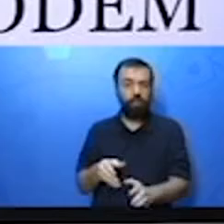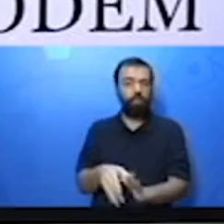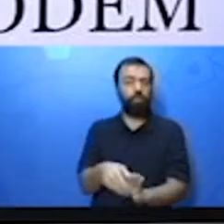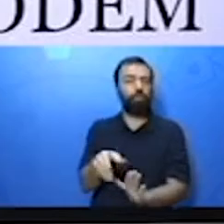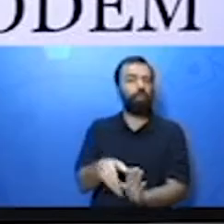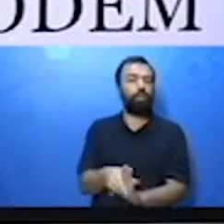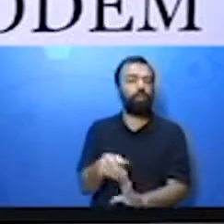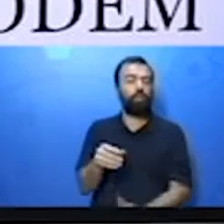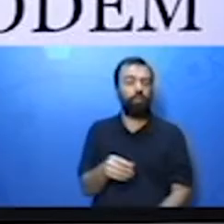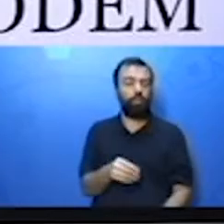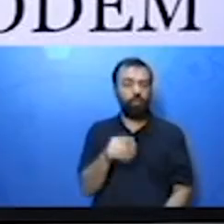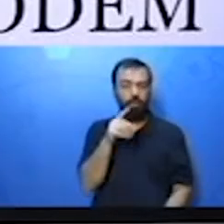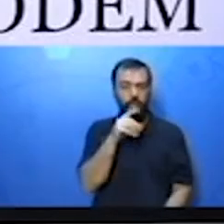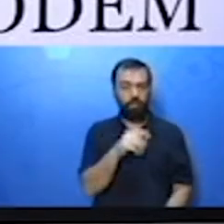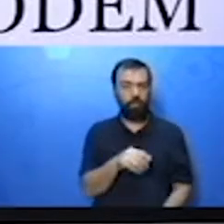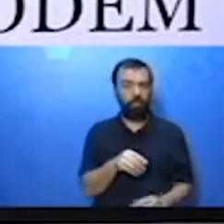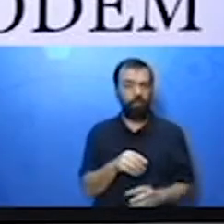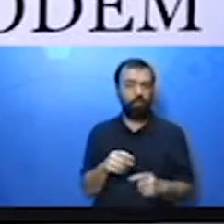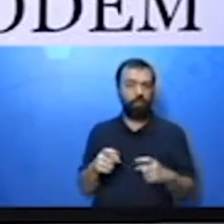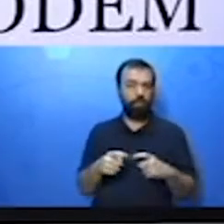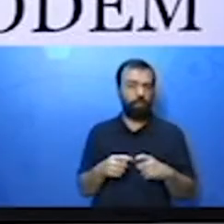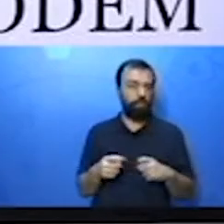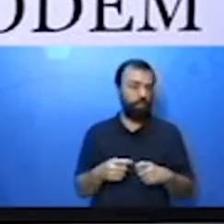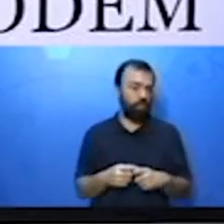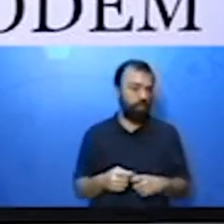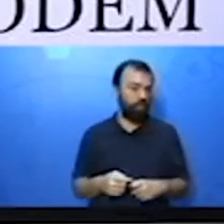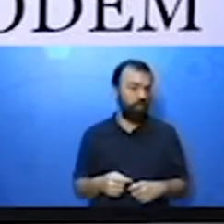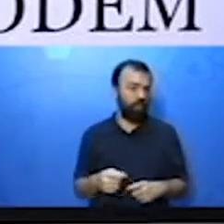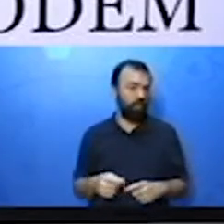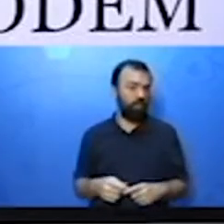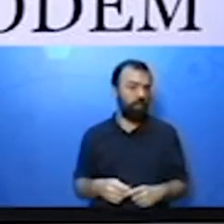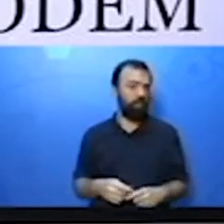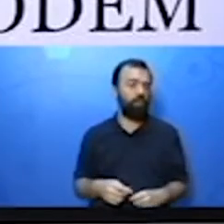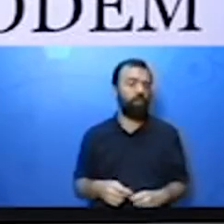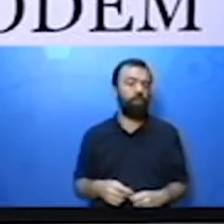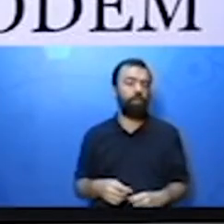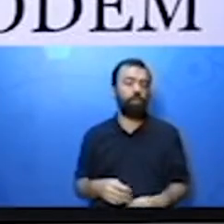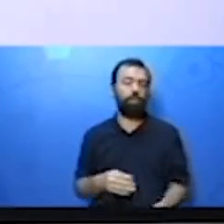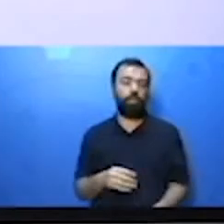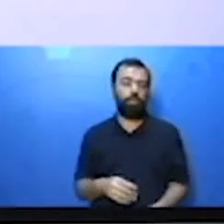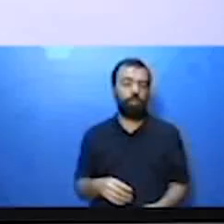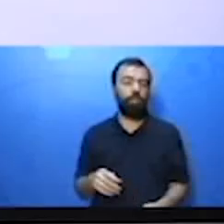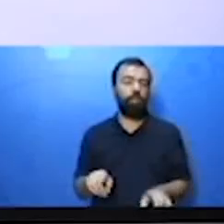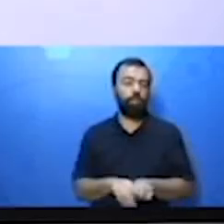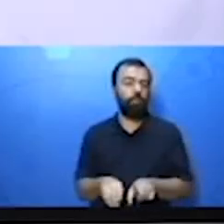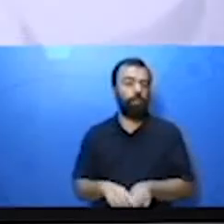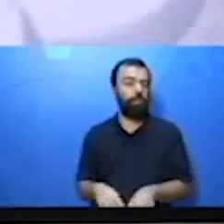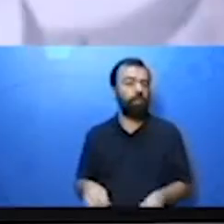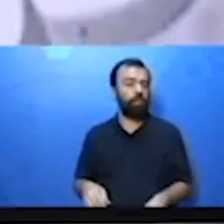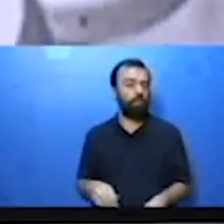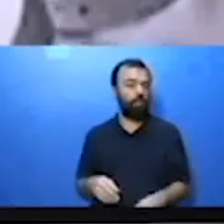Intoxicações que podem, inclusive, serem letais, morte.